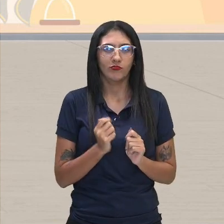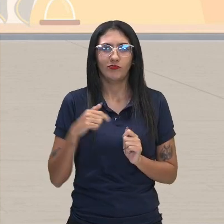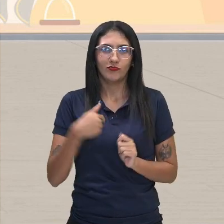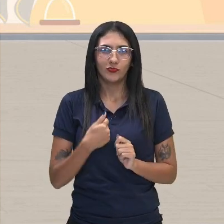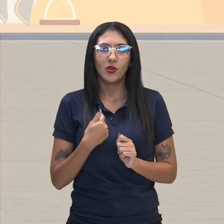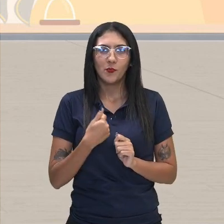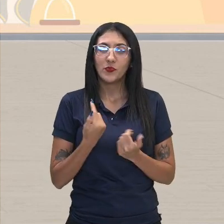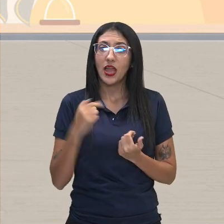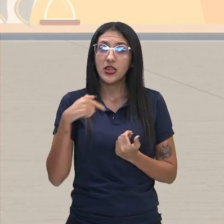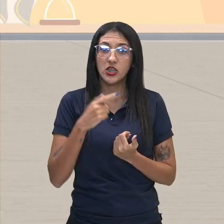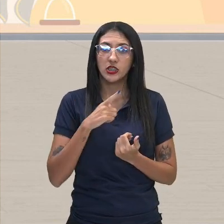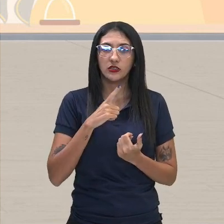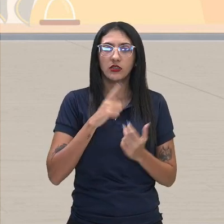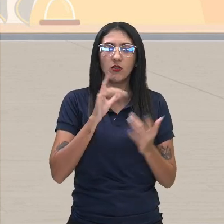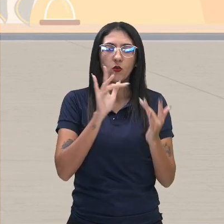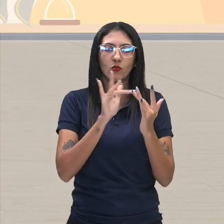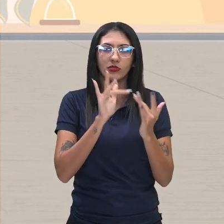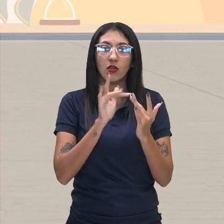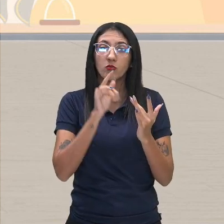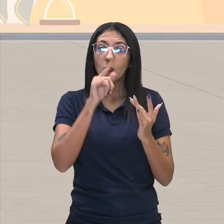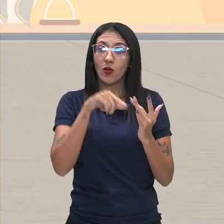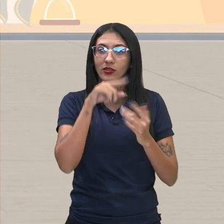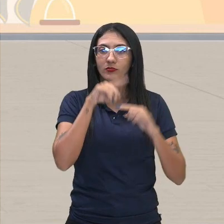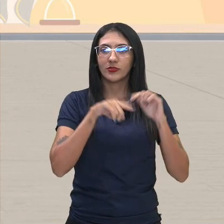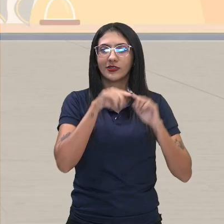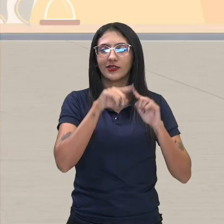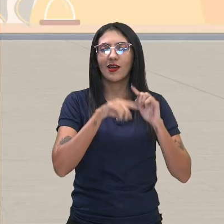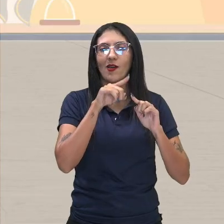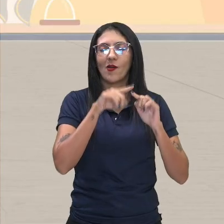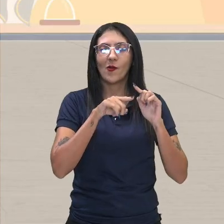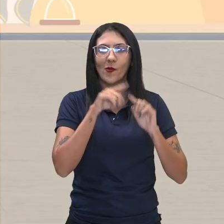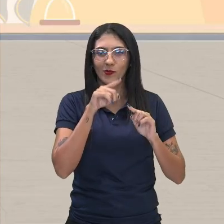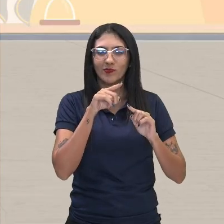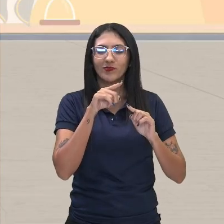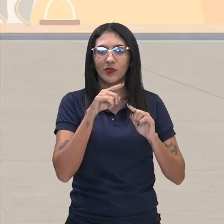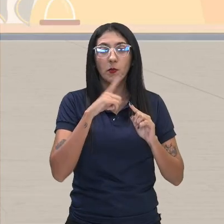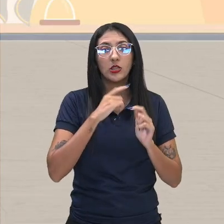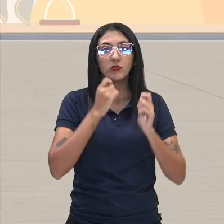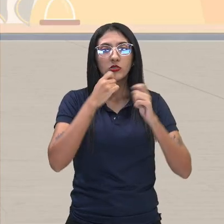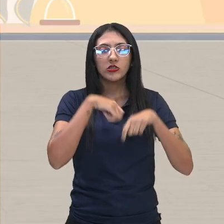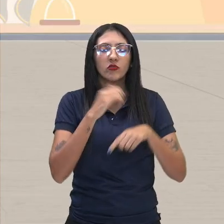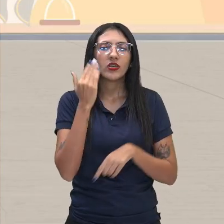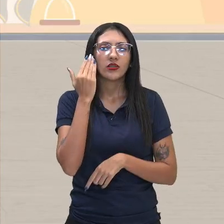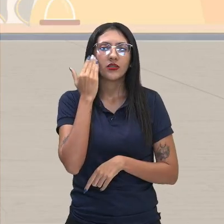E lidamos justamente com essa medida do tempo para